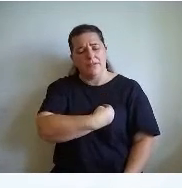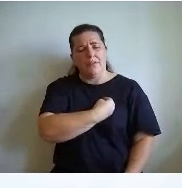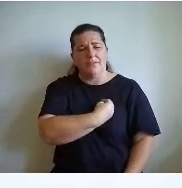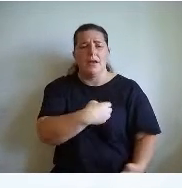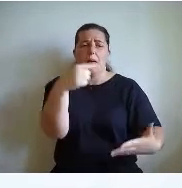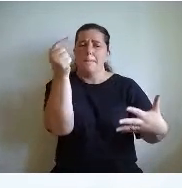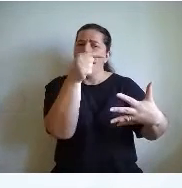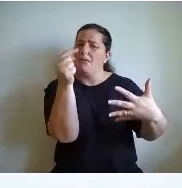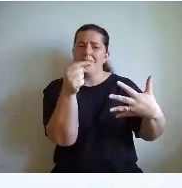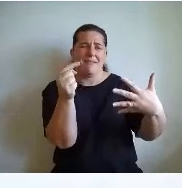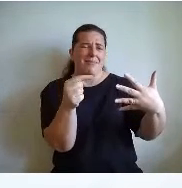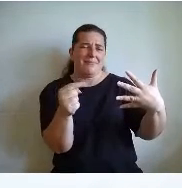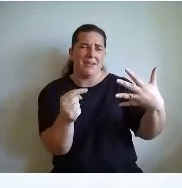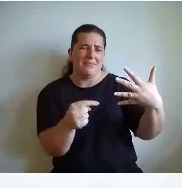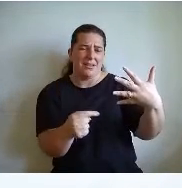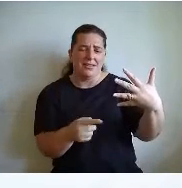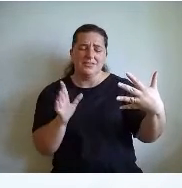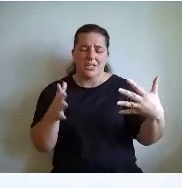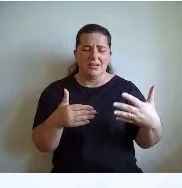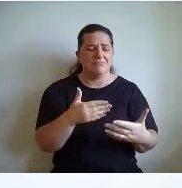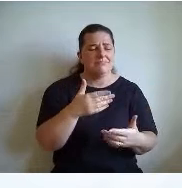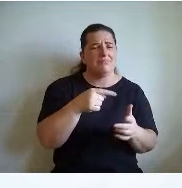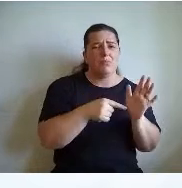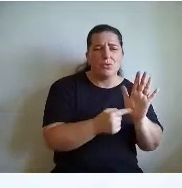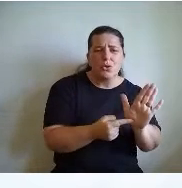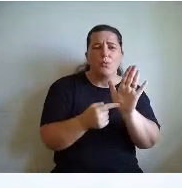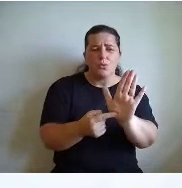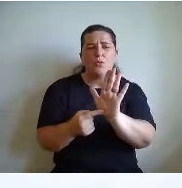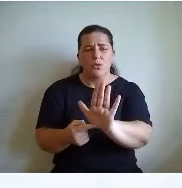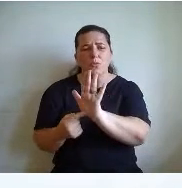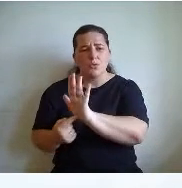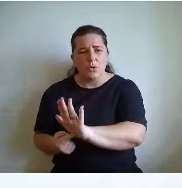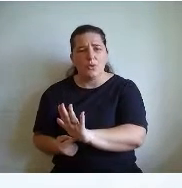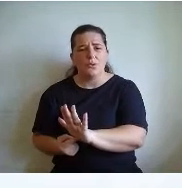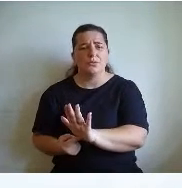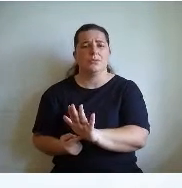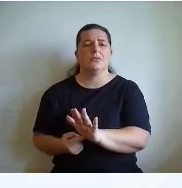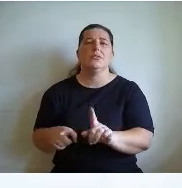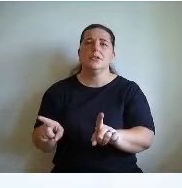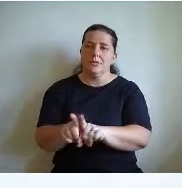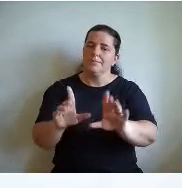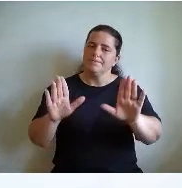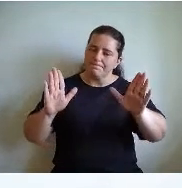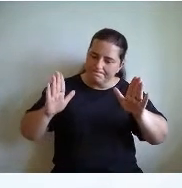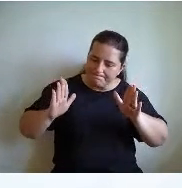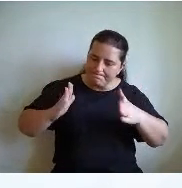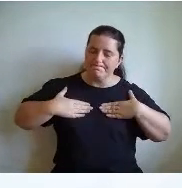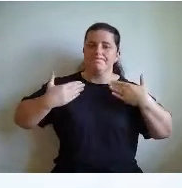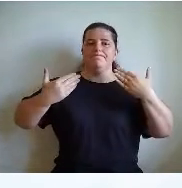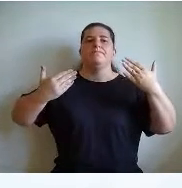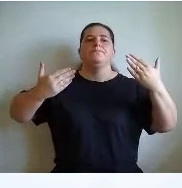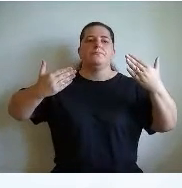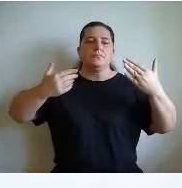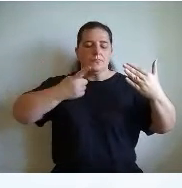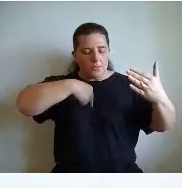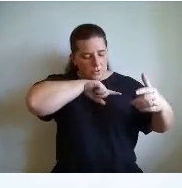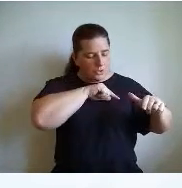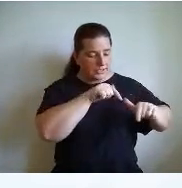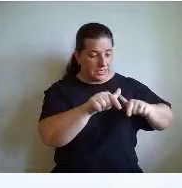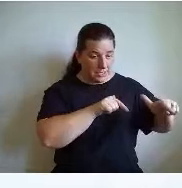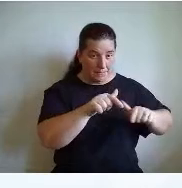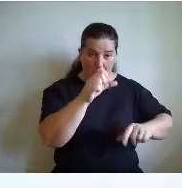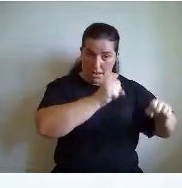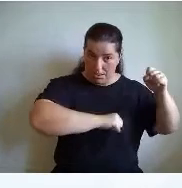instâncias, você passou por todas essas questões que nos impactam, né, como trabalhadores de chão de fábrica desde o ano